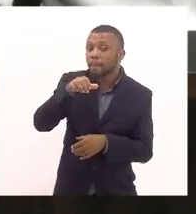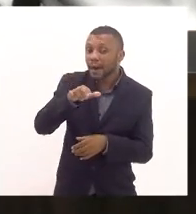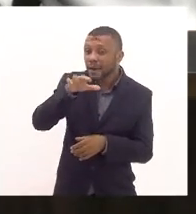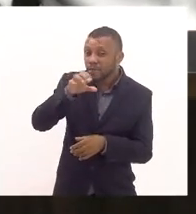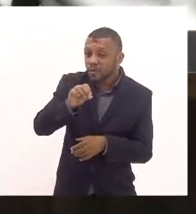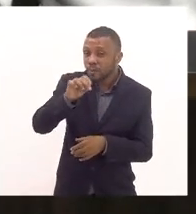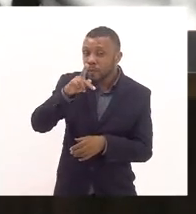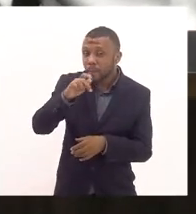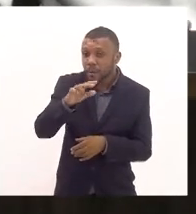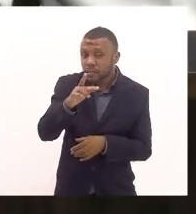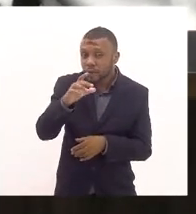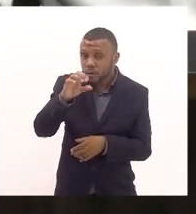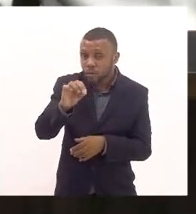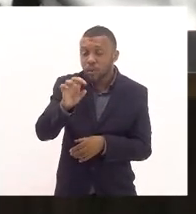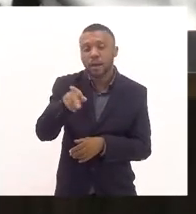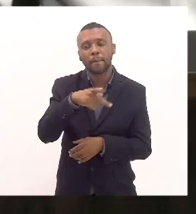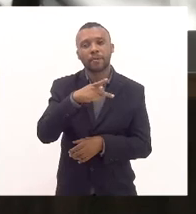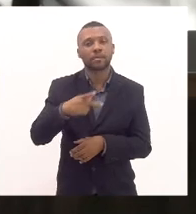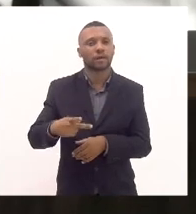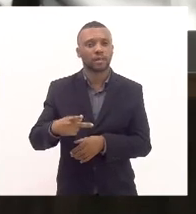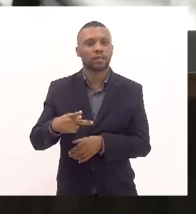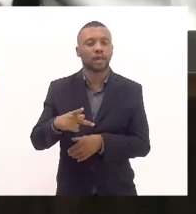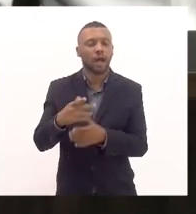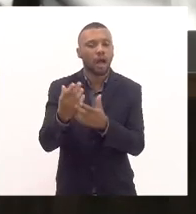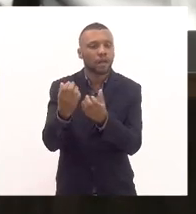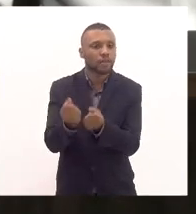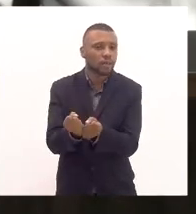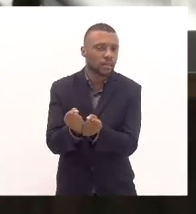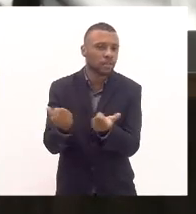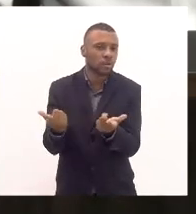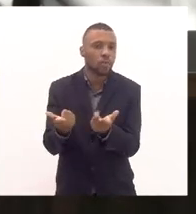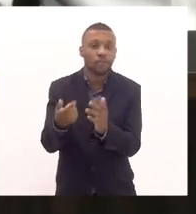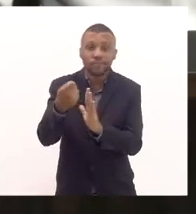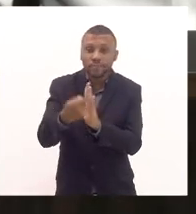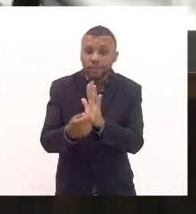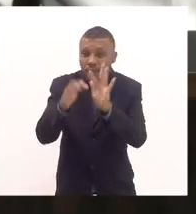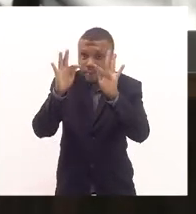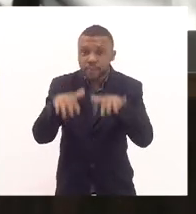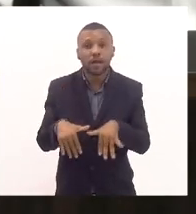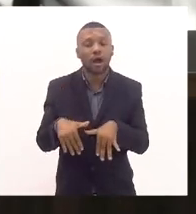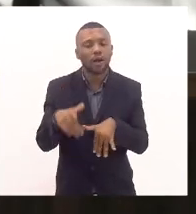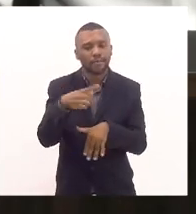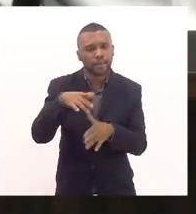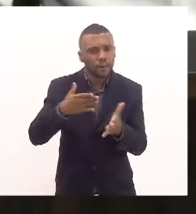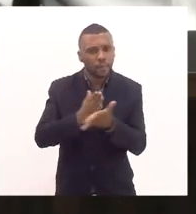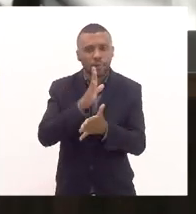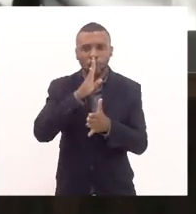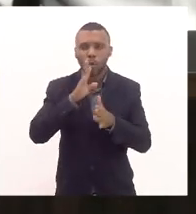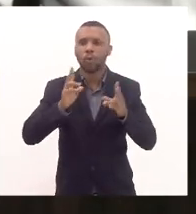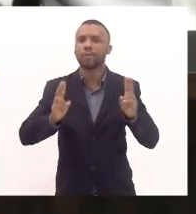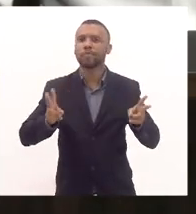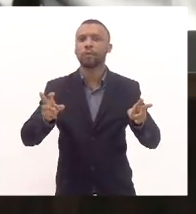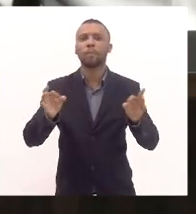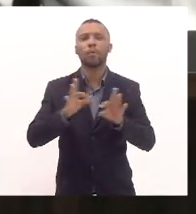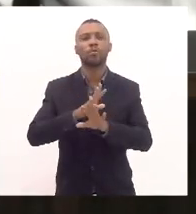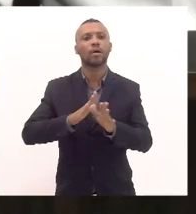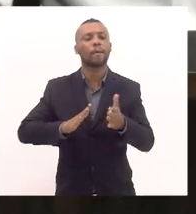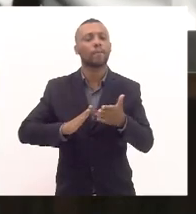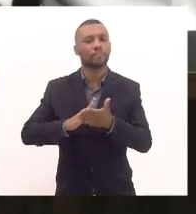que a presidência de fere como forma final de redação seus que aprovam permaneçam Como estão